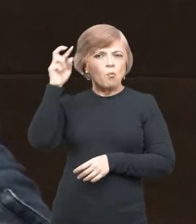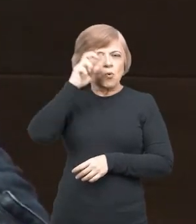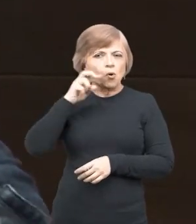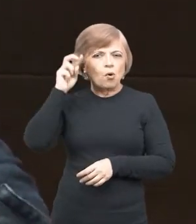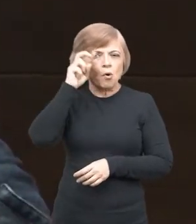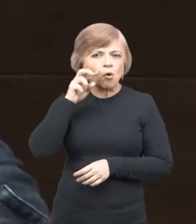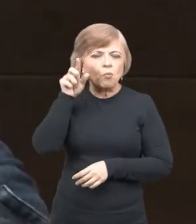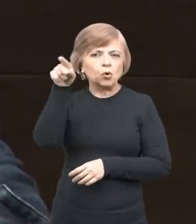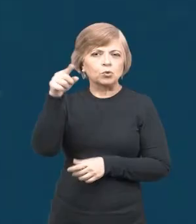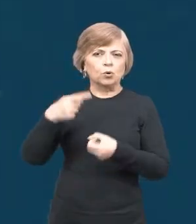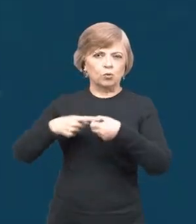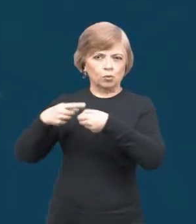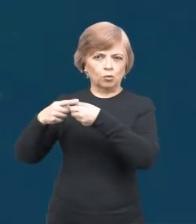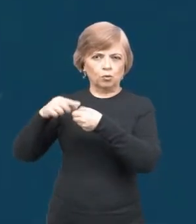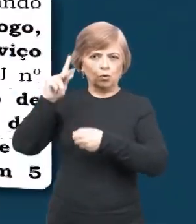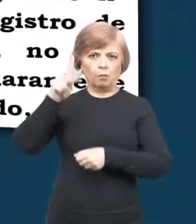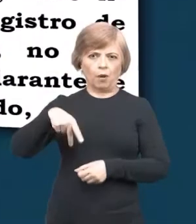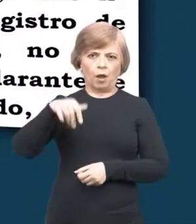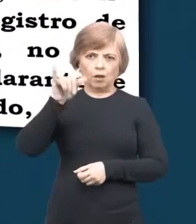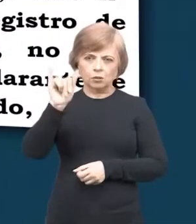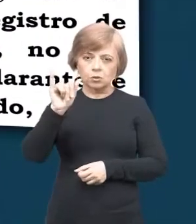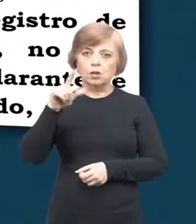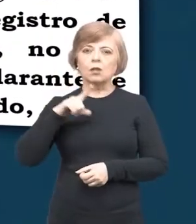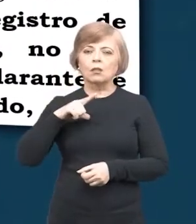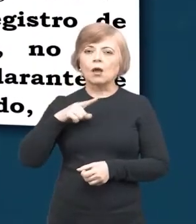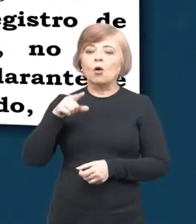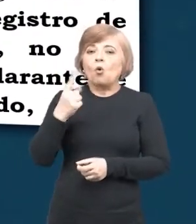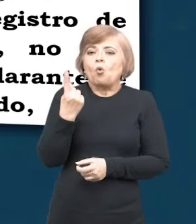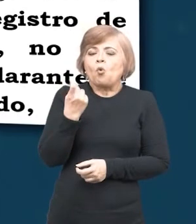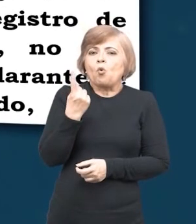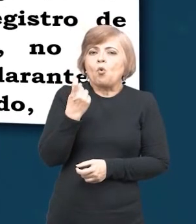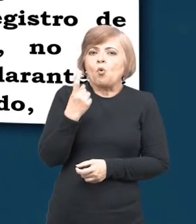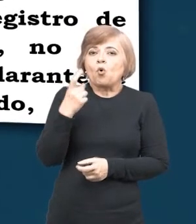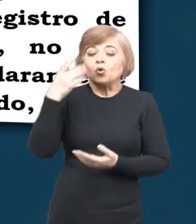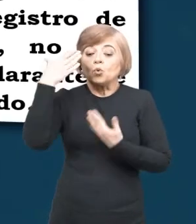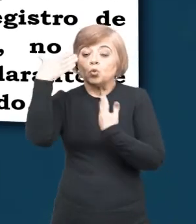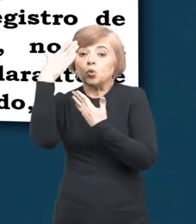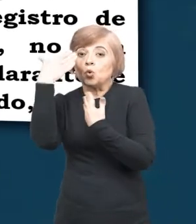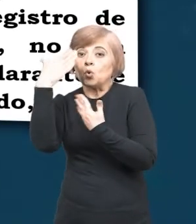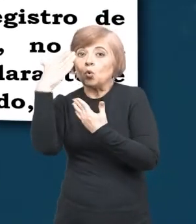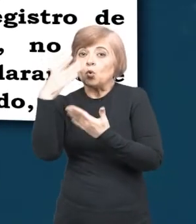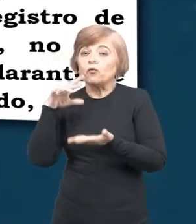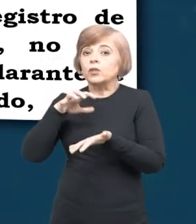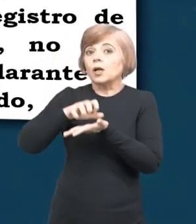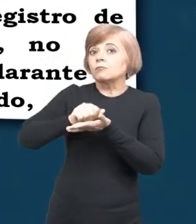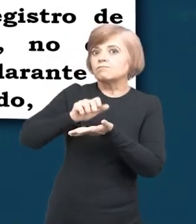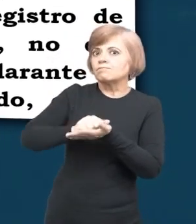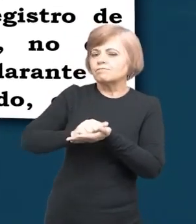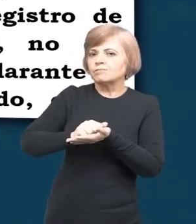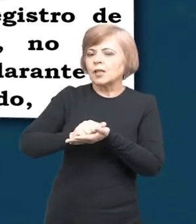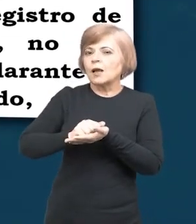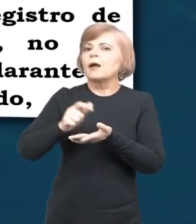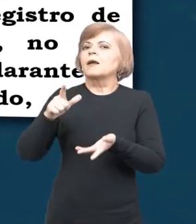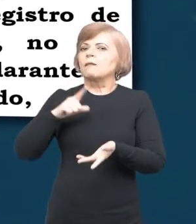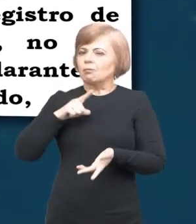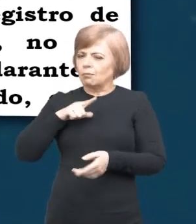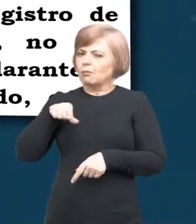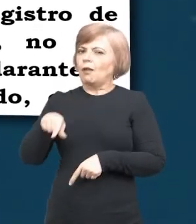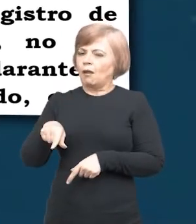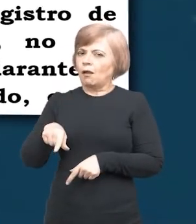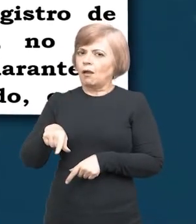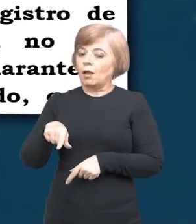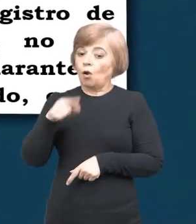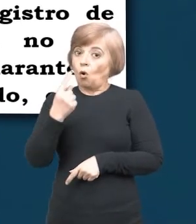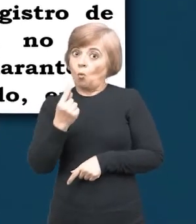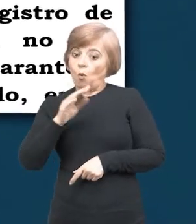emitiu um parecer no único procedimento de dúvida suscitado pelo cartório extrajudicial, para o caso de